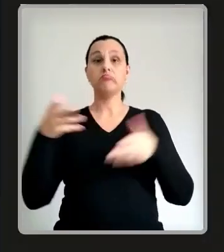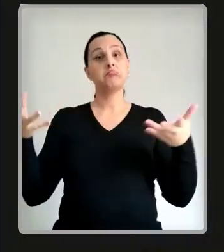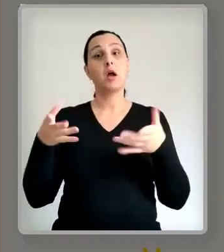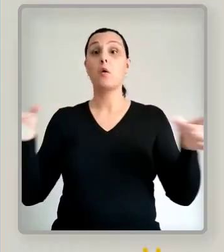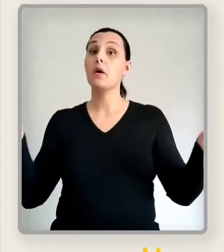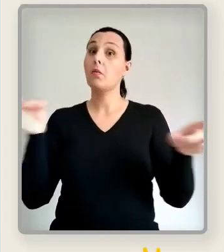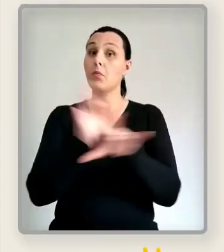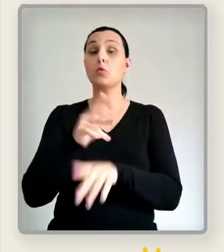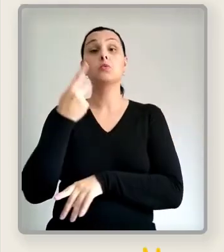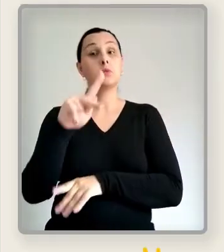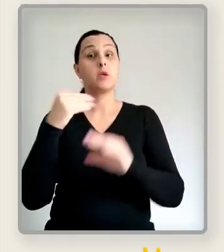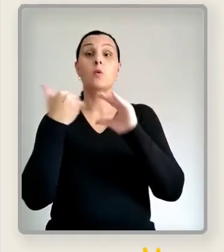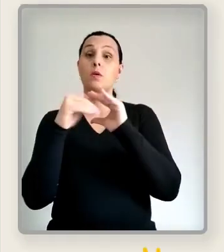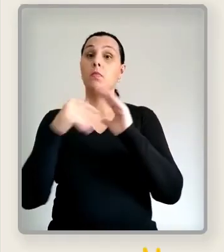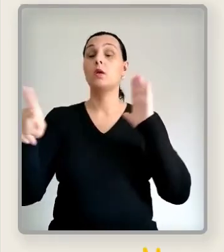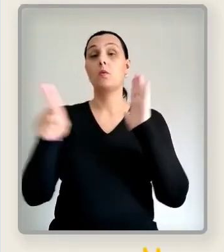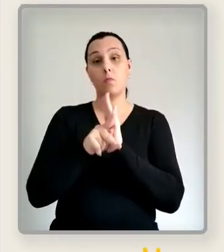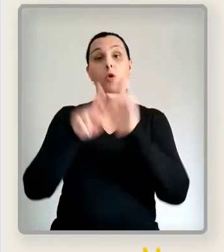E aí